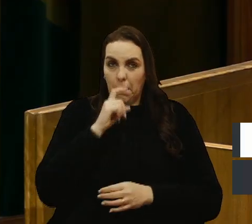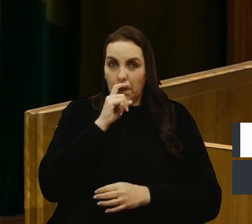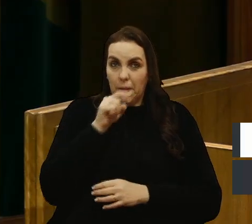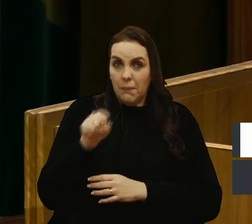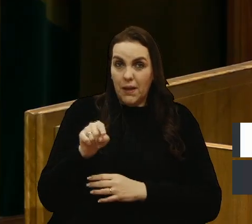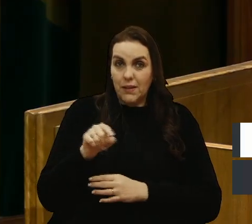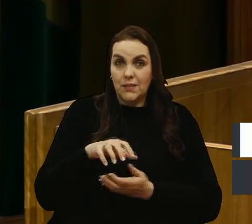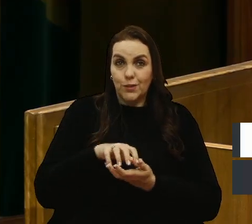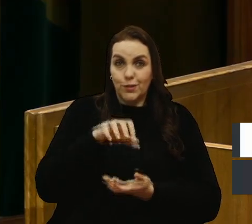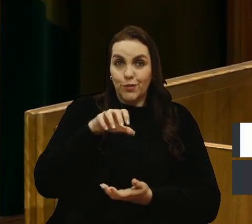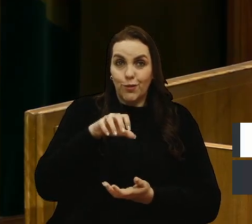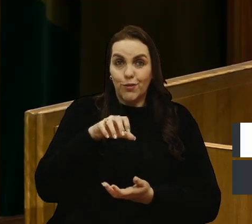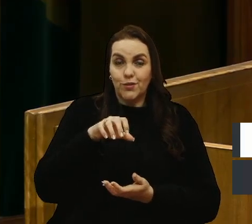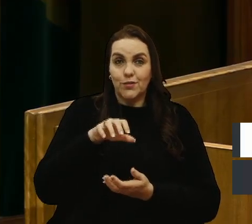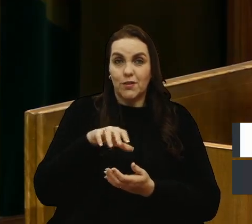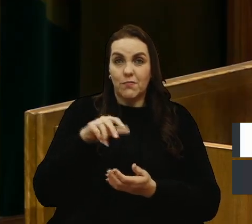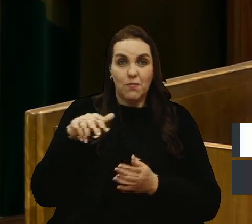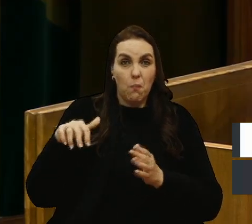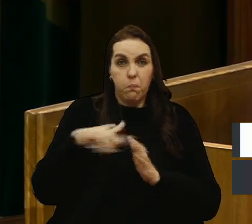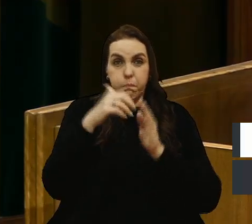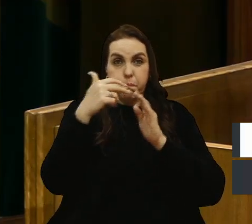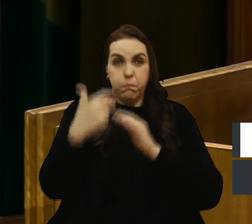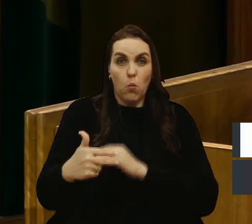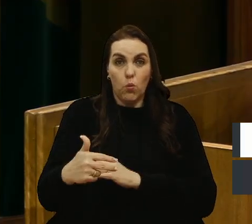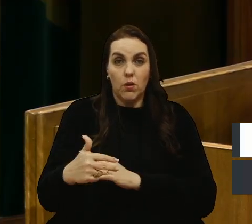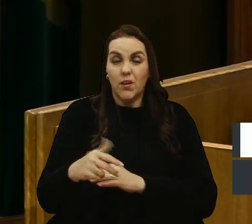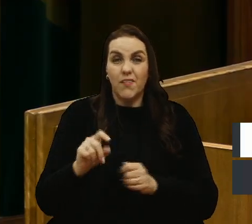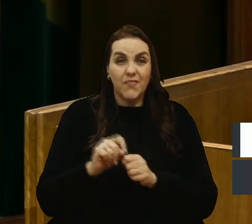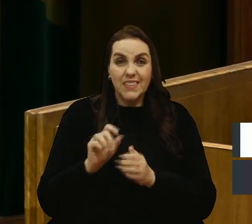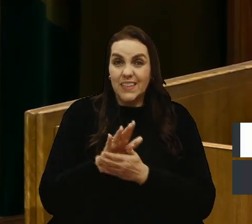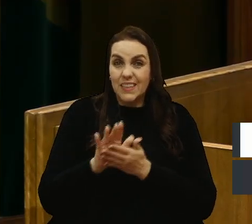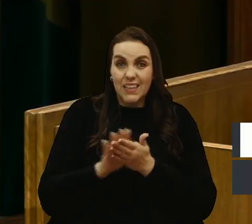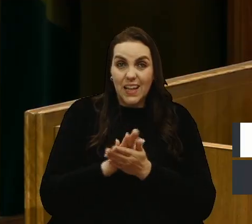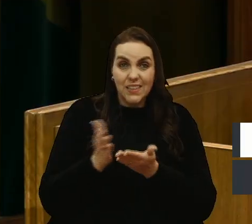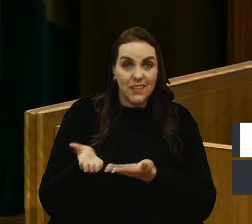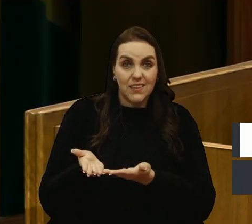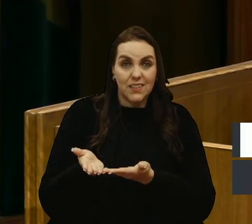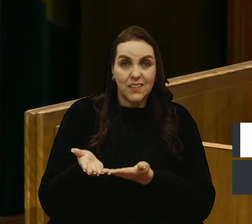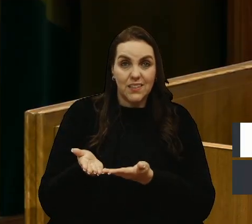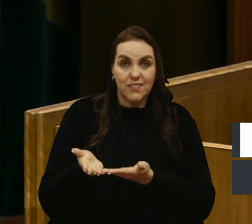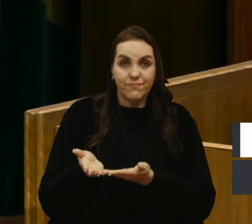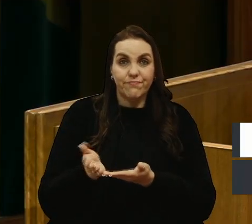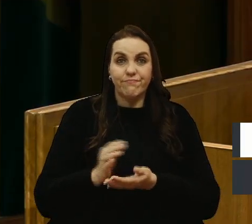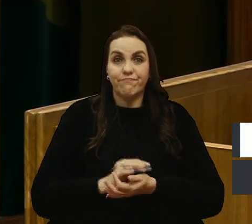um idoso, atingido e não fazer nada,